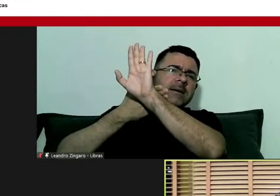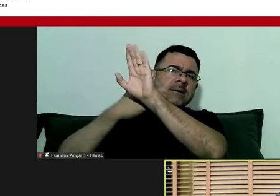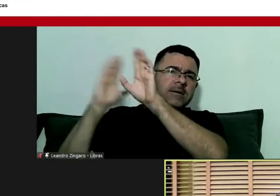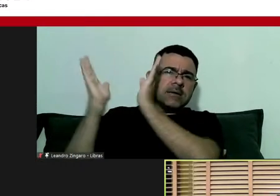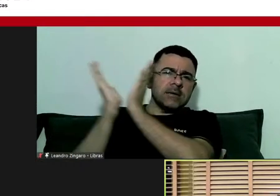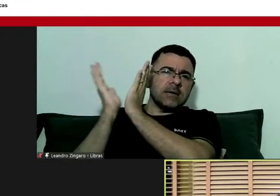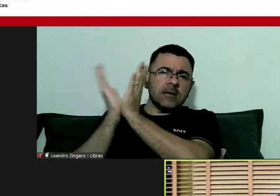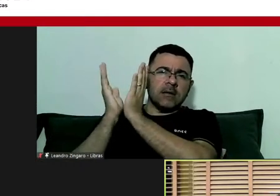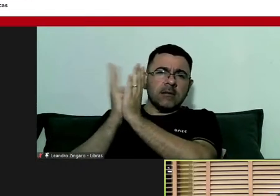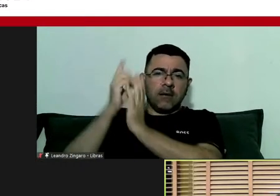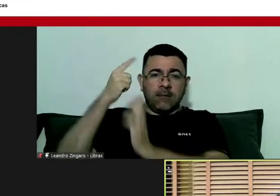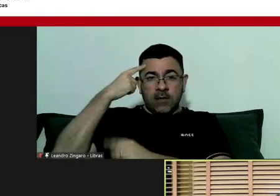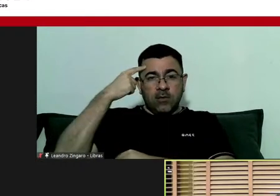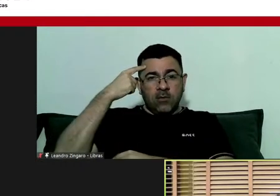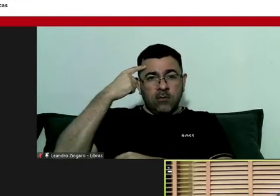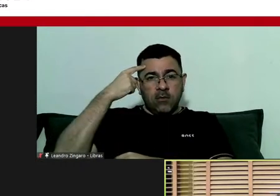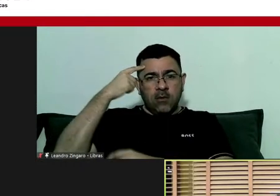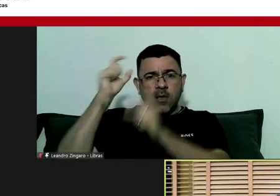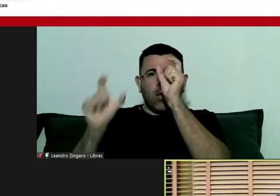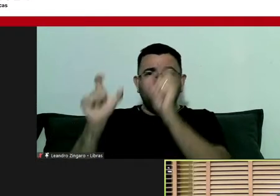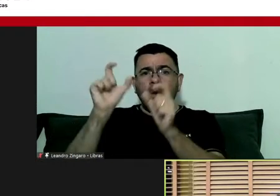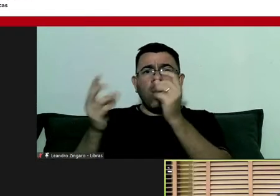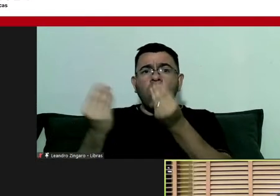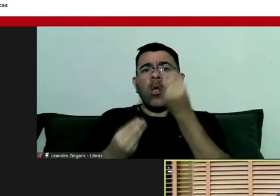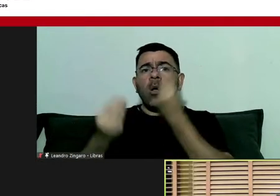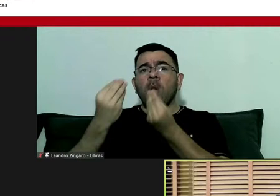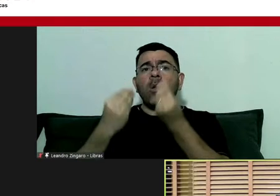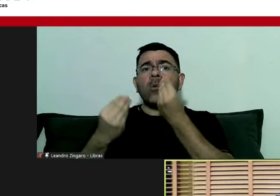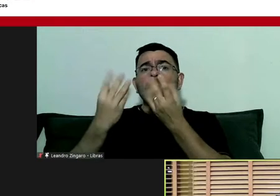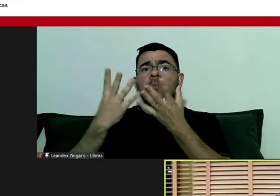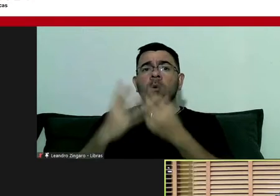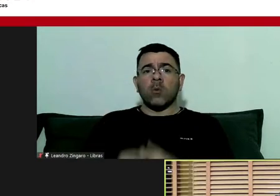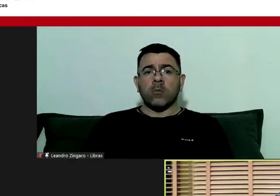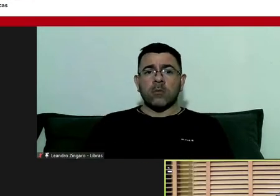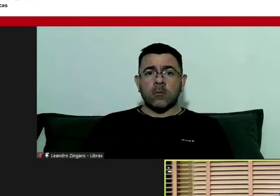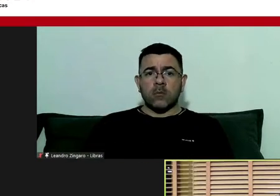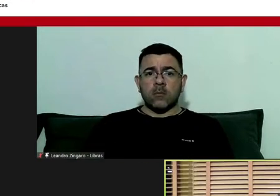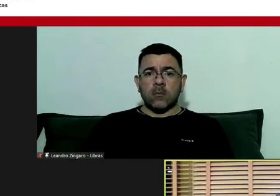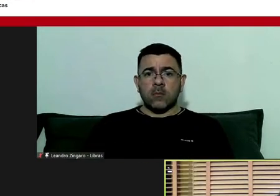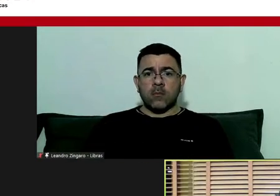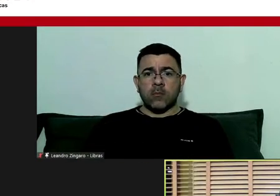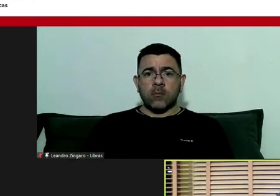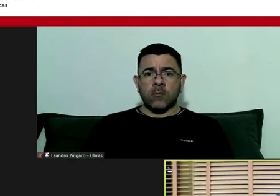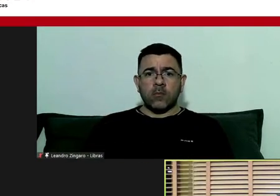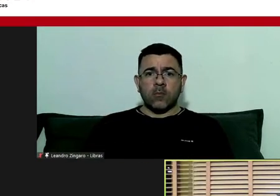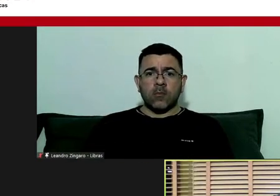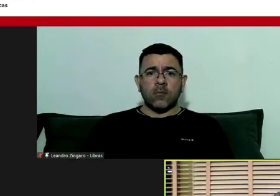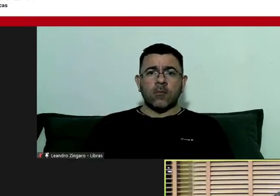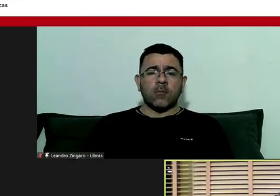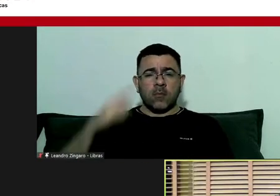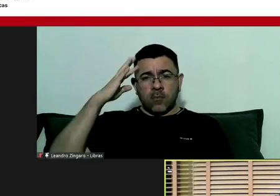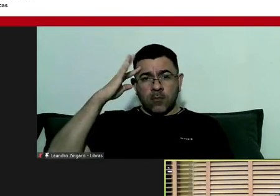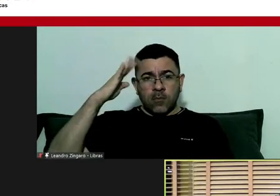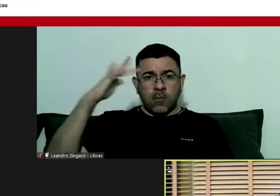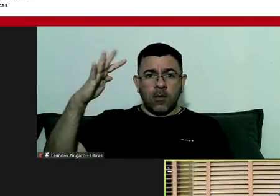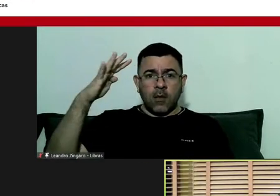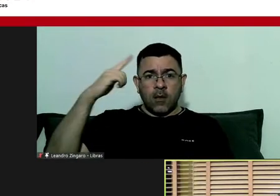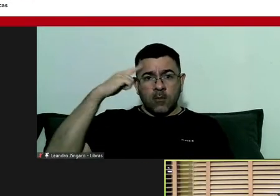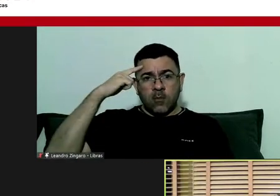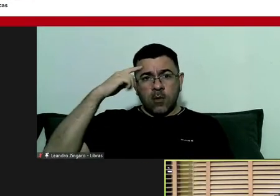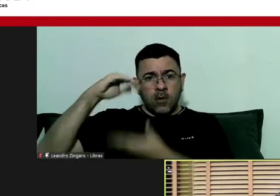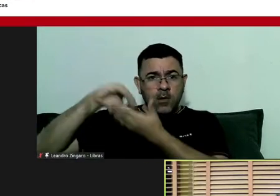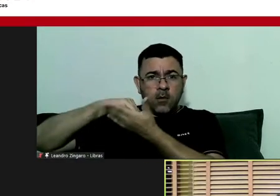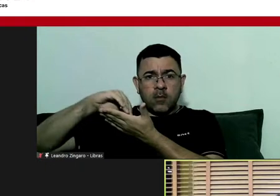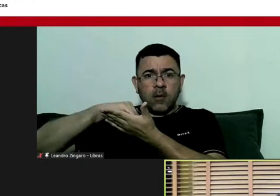mentes pensantes como funcionam hoje essas essas ideias e Essa secretaria na